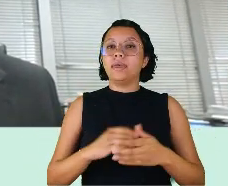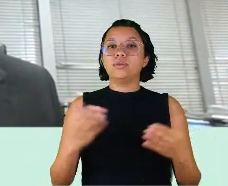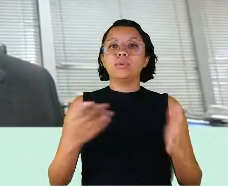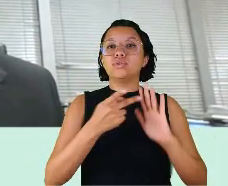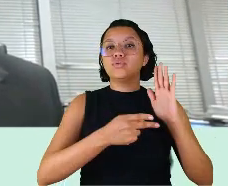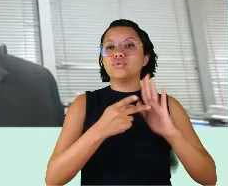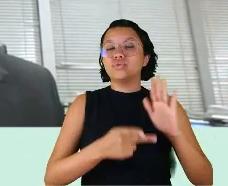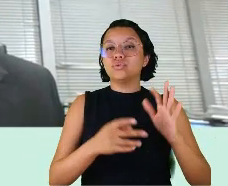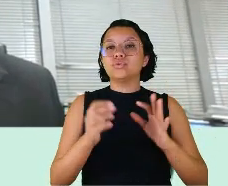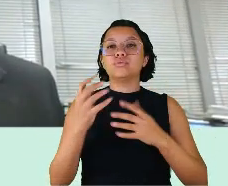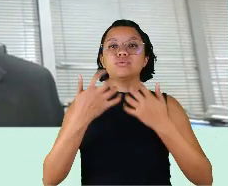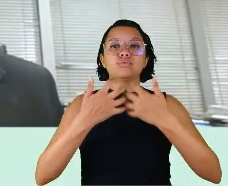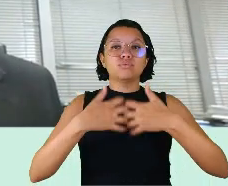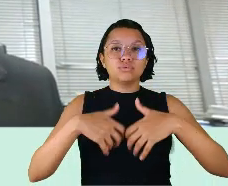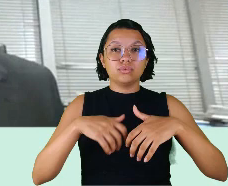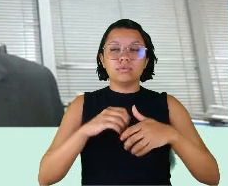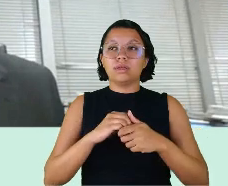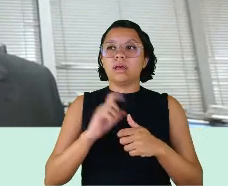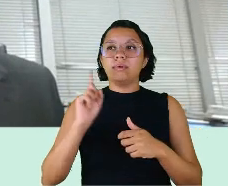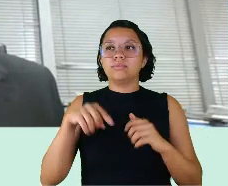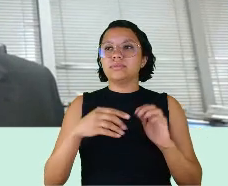trabalho funcionem, para não ser essas promessas